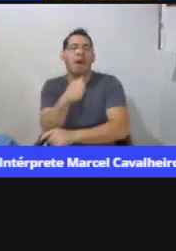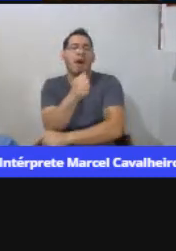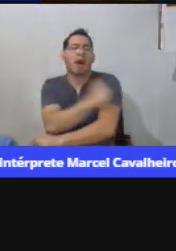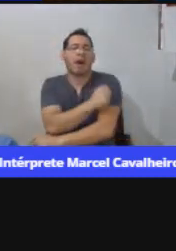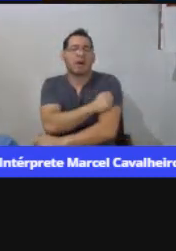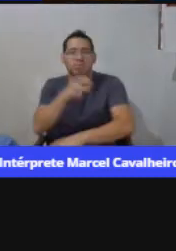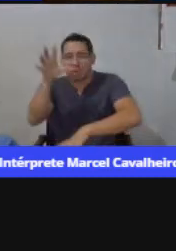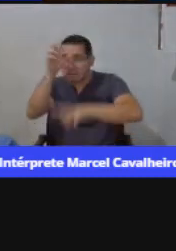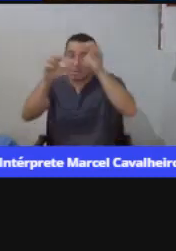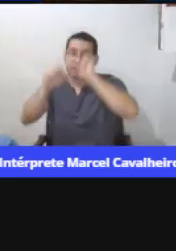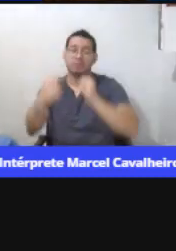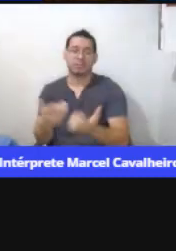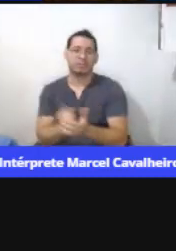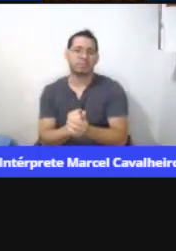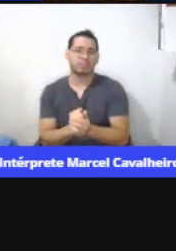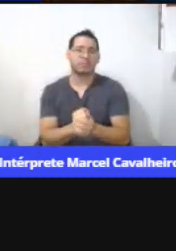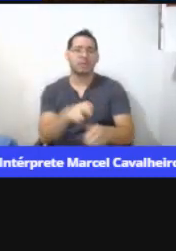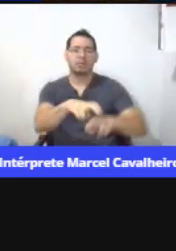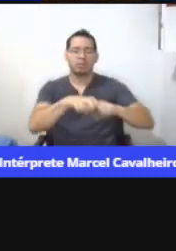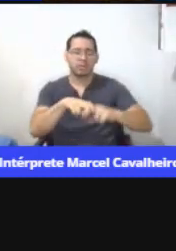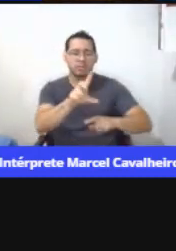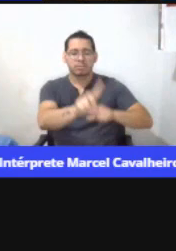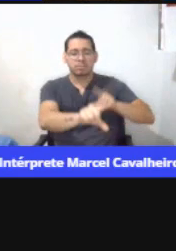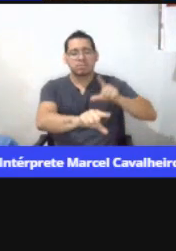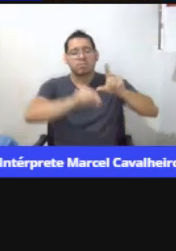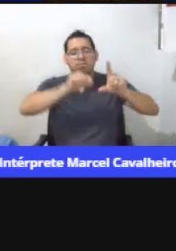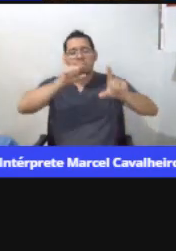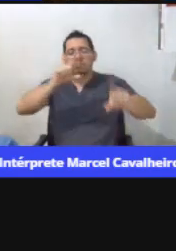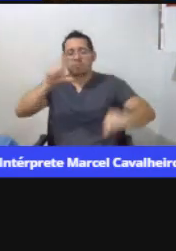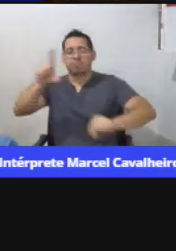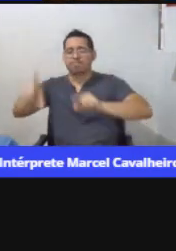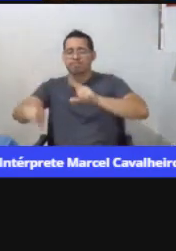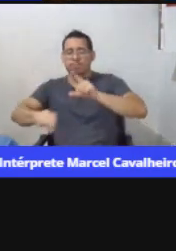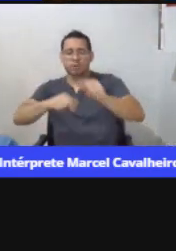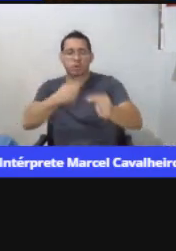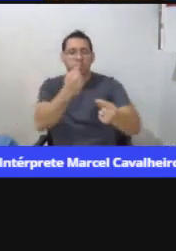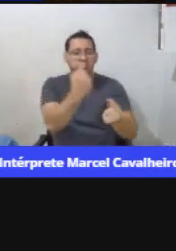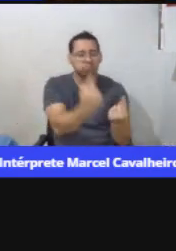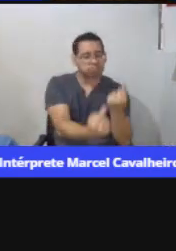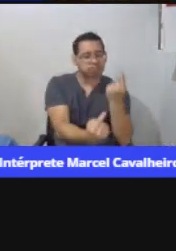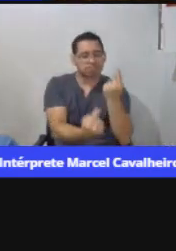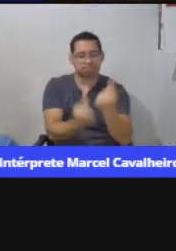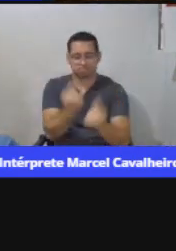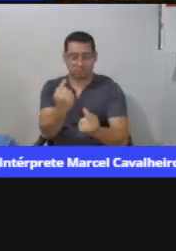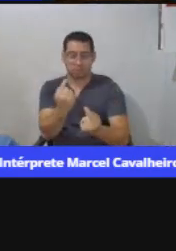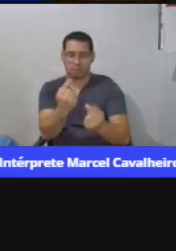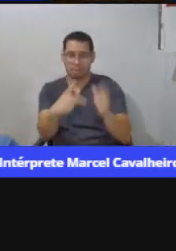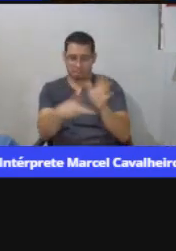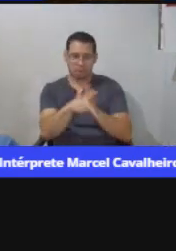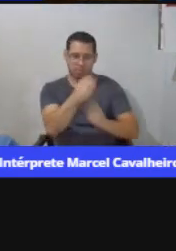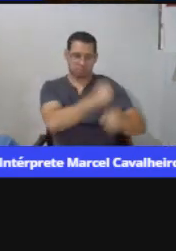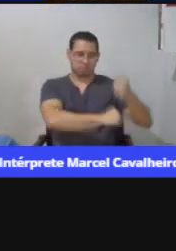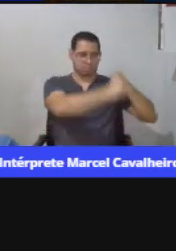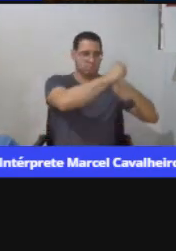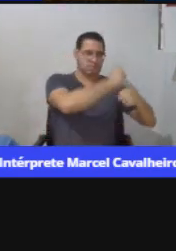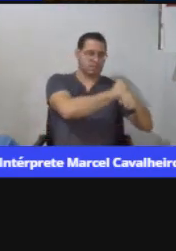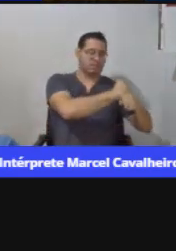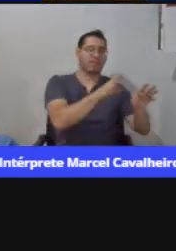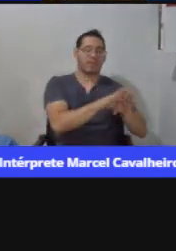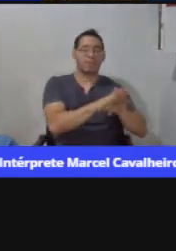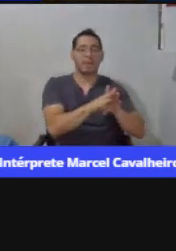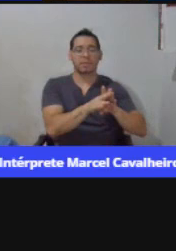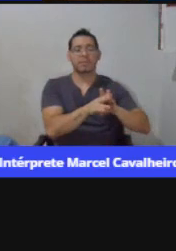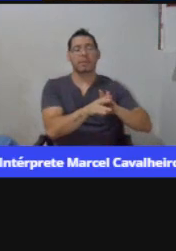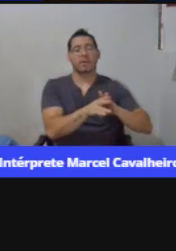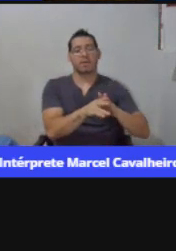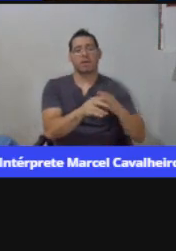nós fizemos? Nós selecionamos algumas habilidades do ano anterior e algumas habilidades